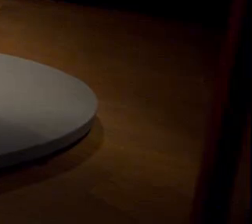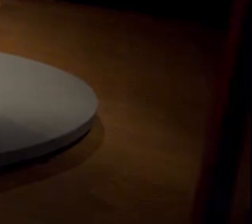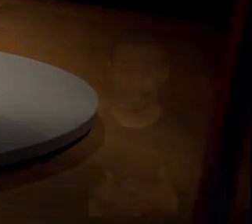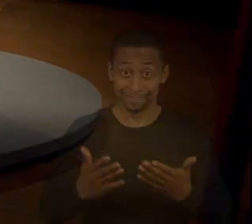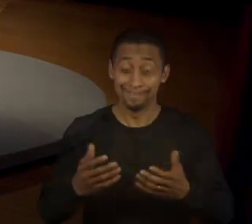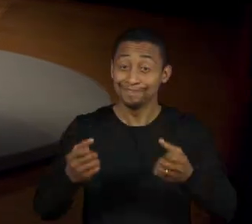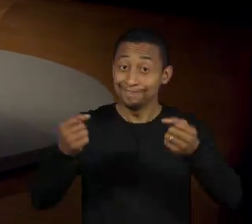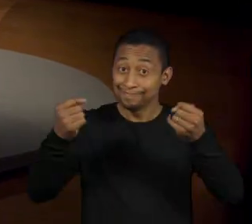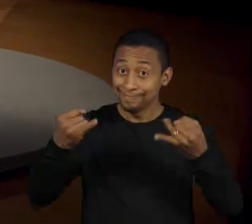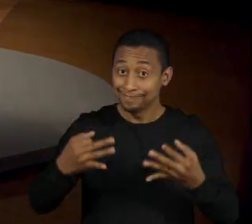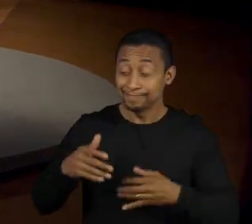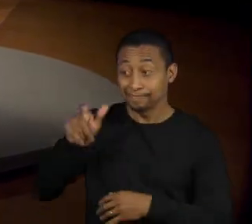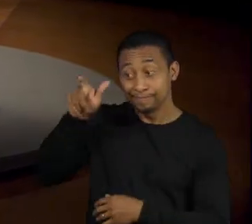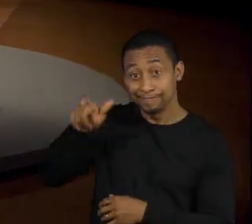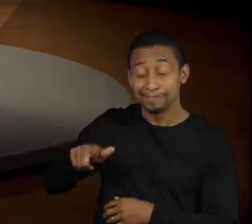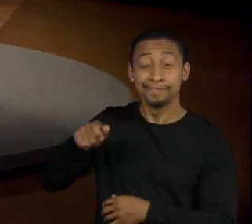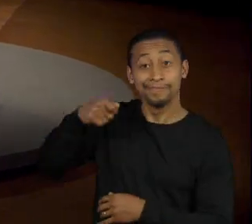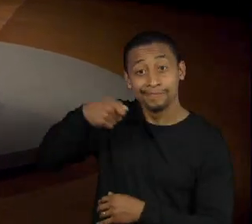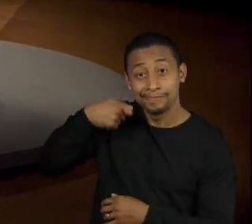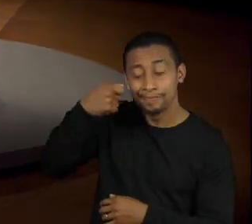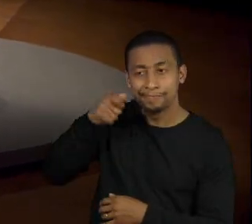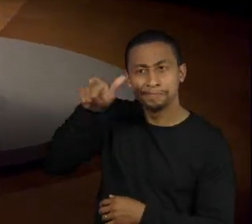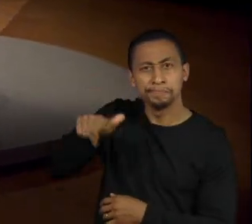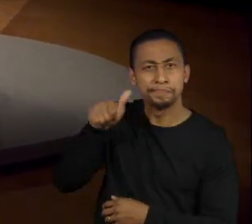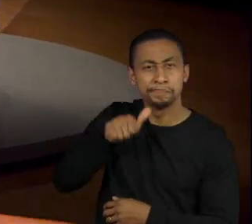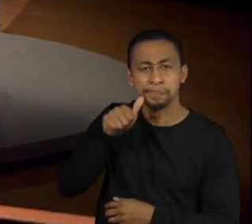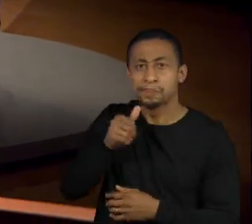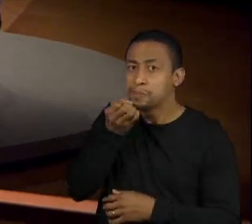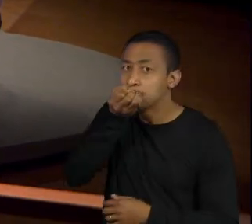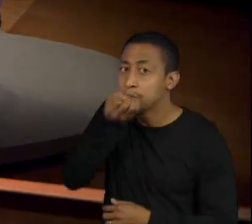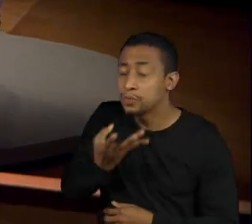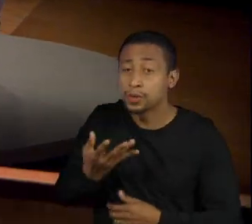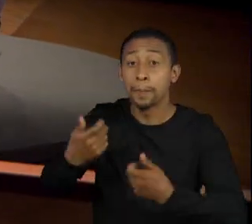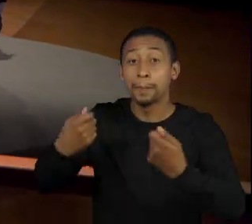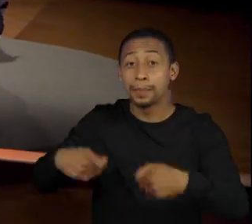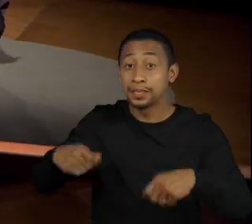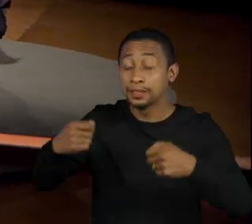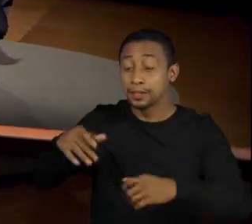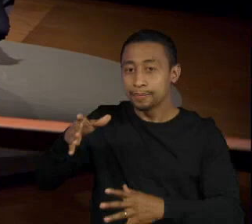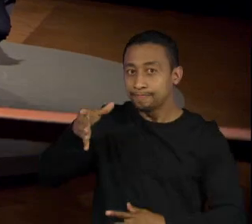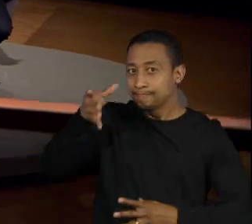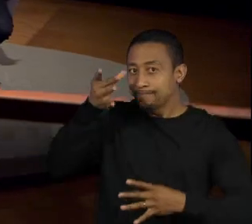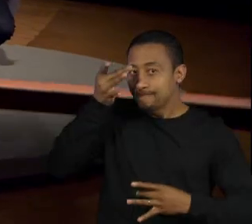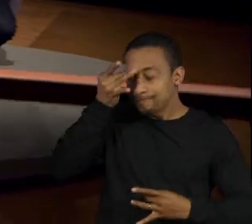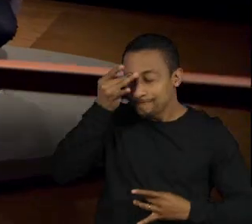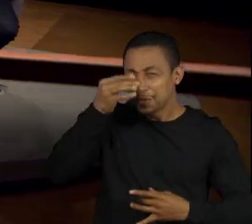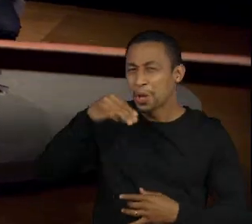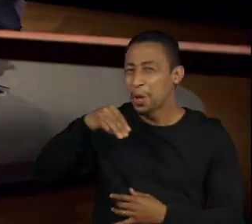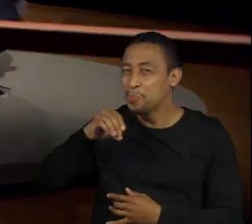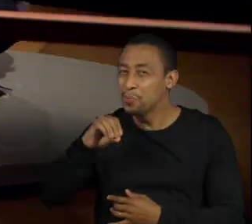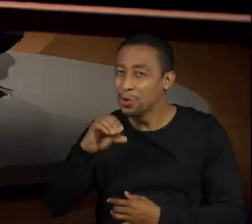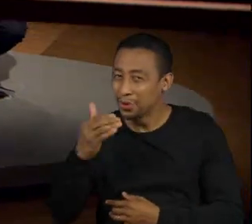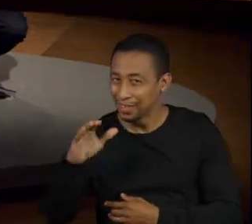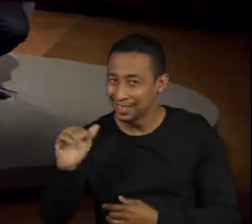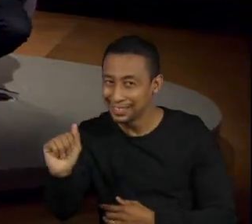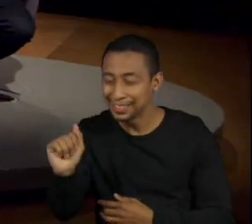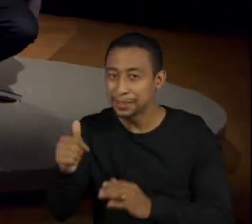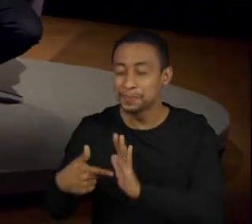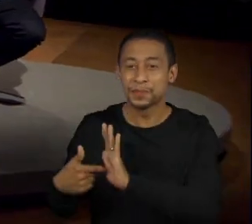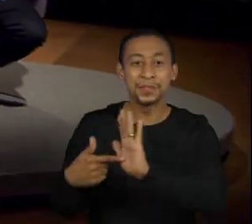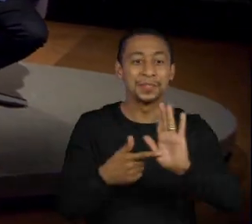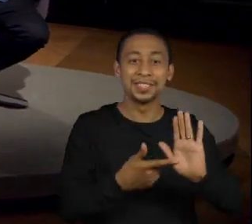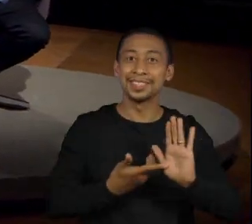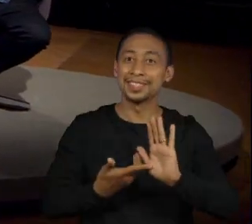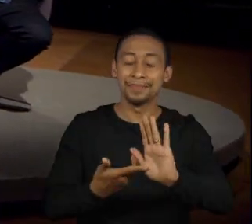Dizem que uma boa atriz deve interpretar a mocinha de maneira que leve o público a amá-la e interpretar a vilã de uma forma que